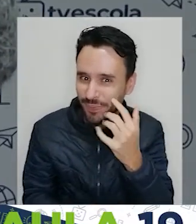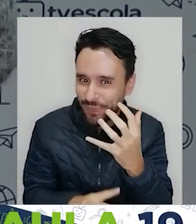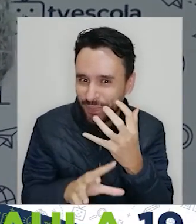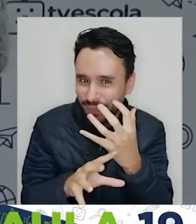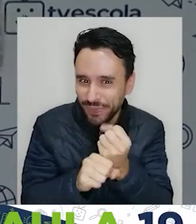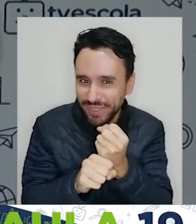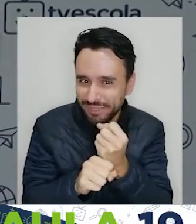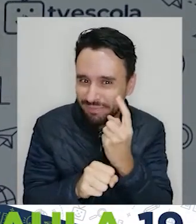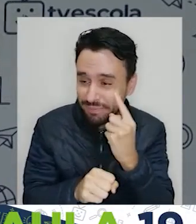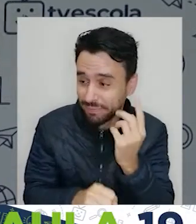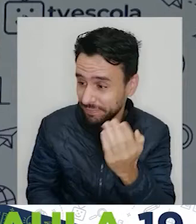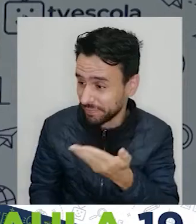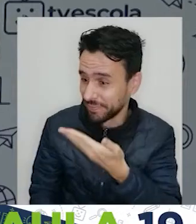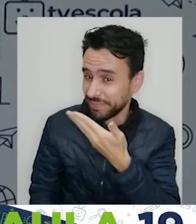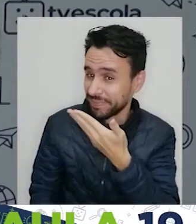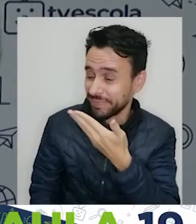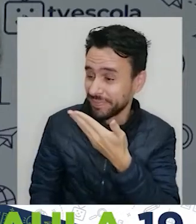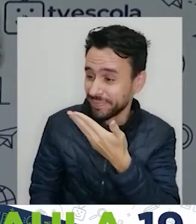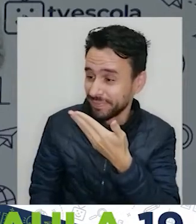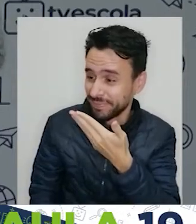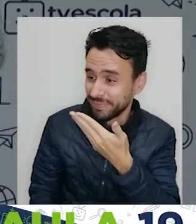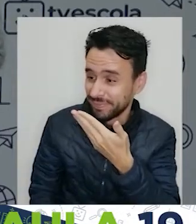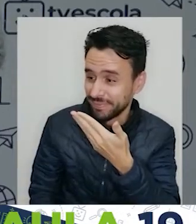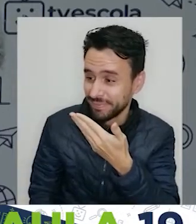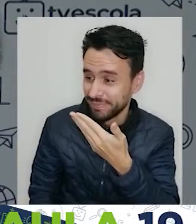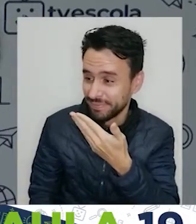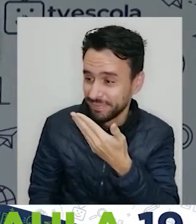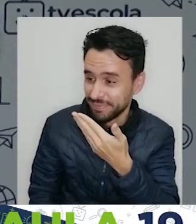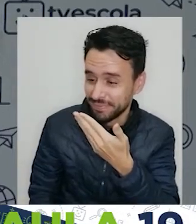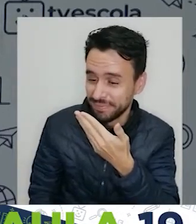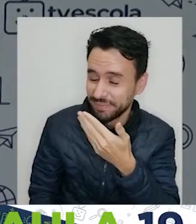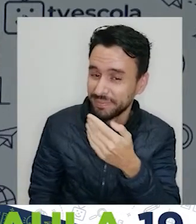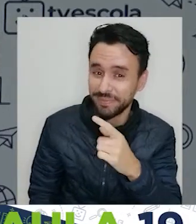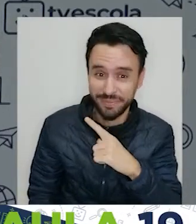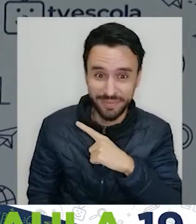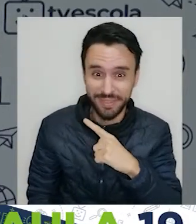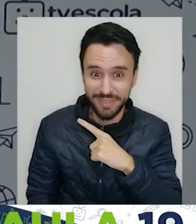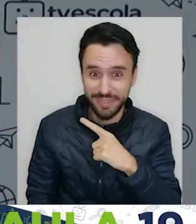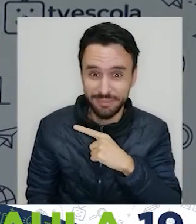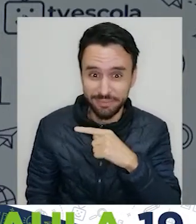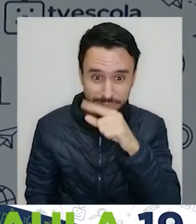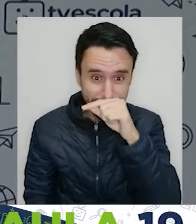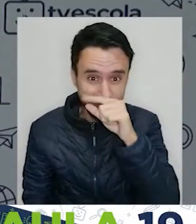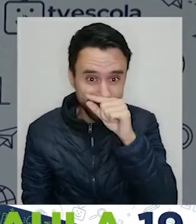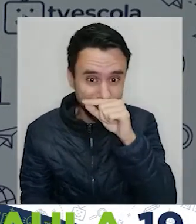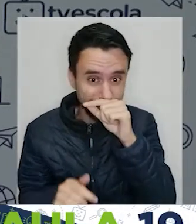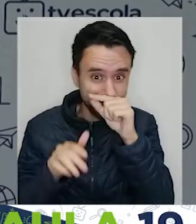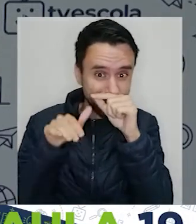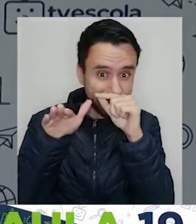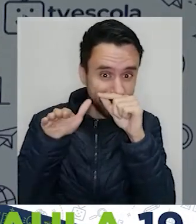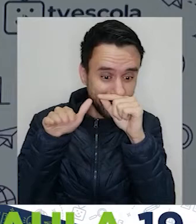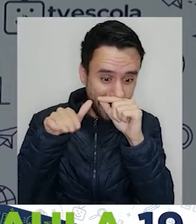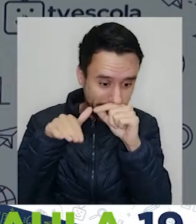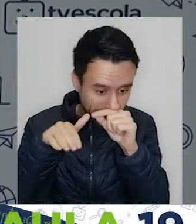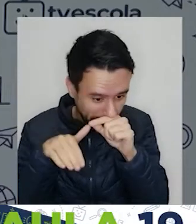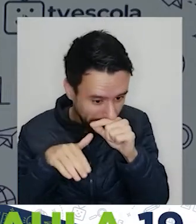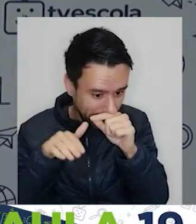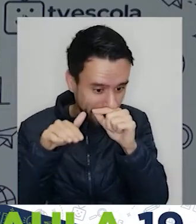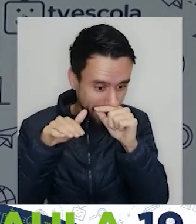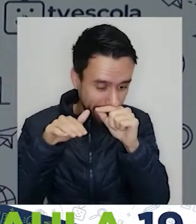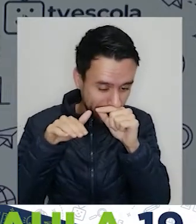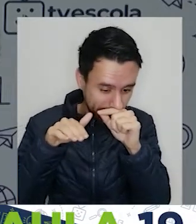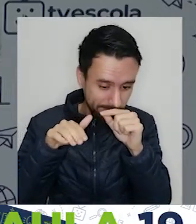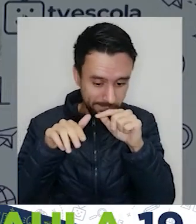de vocês o passarinho voando pelo jogo e deixando as suas